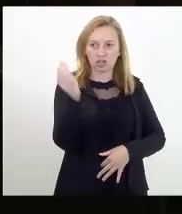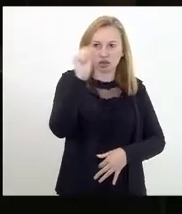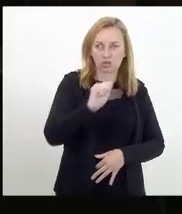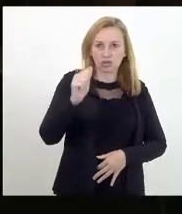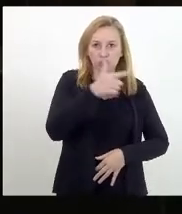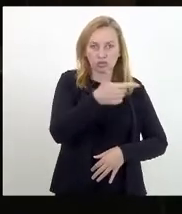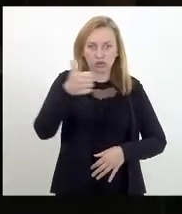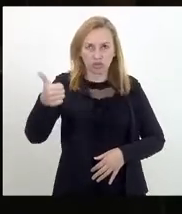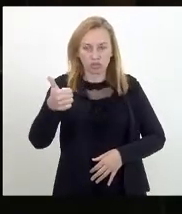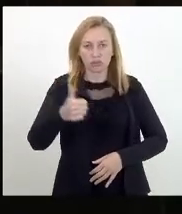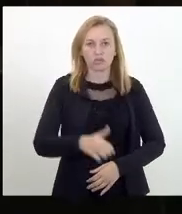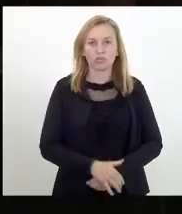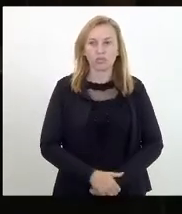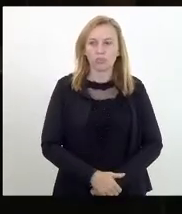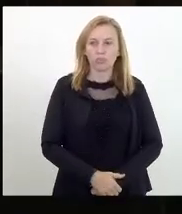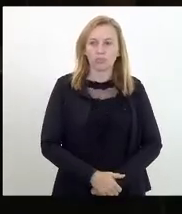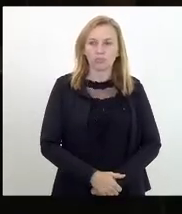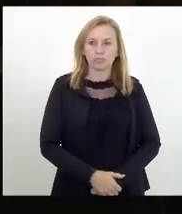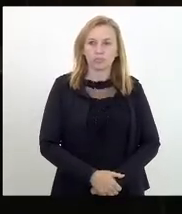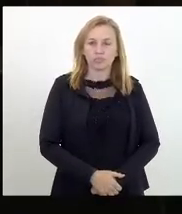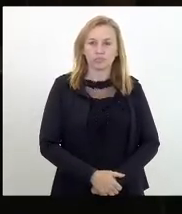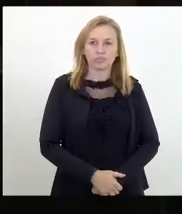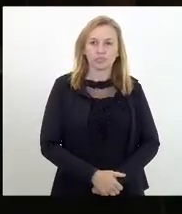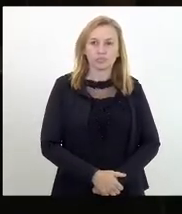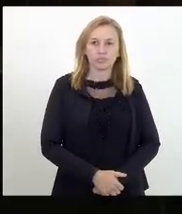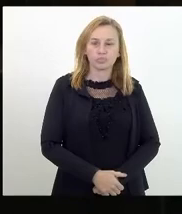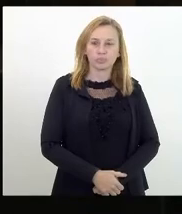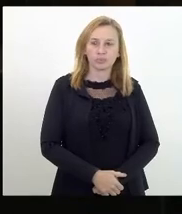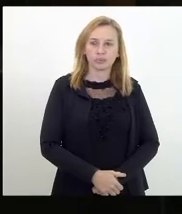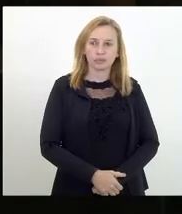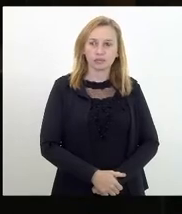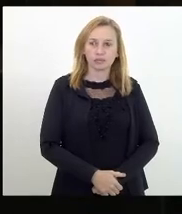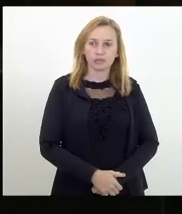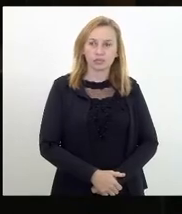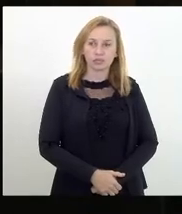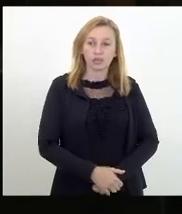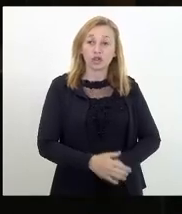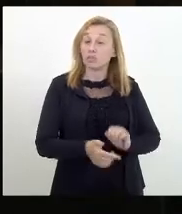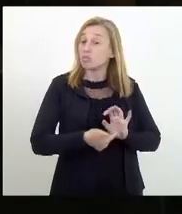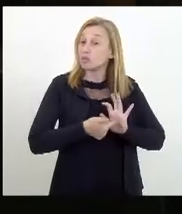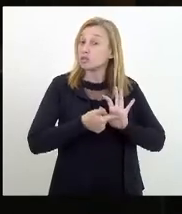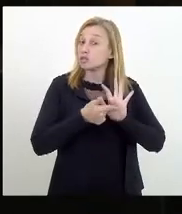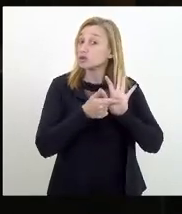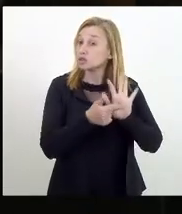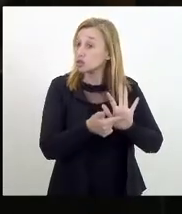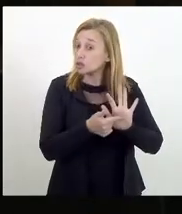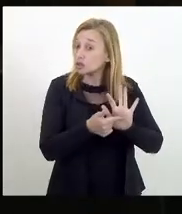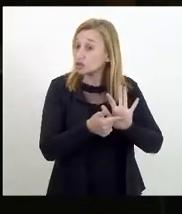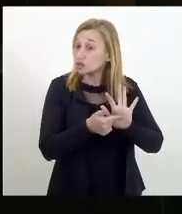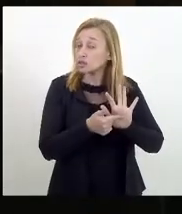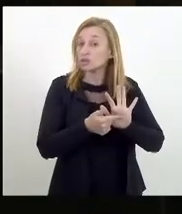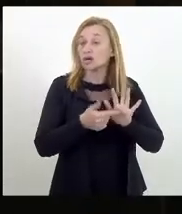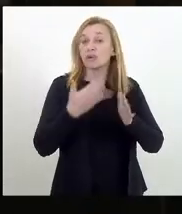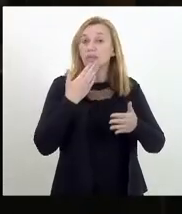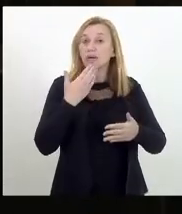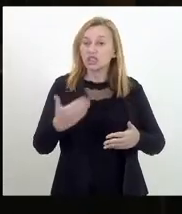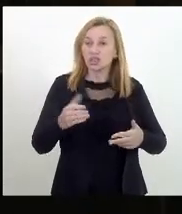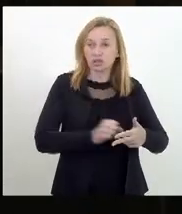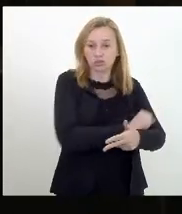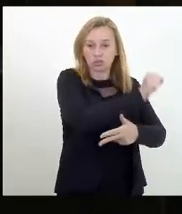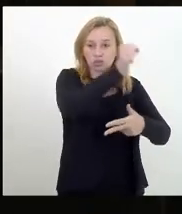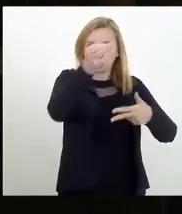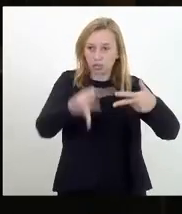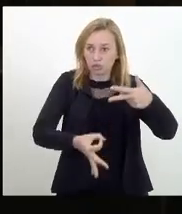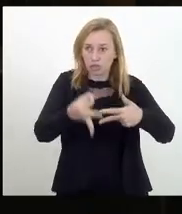2021 o abrazuki está conclamando aos poderes As